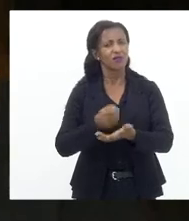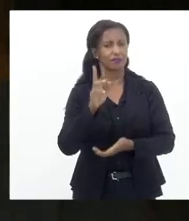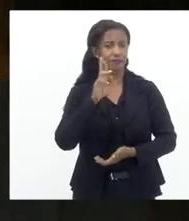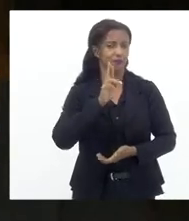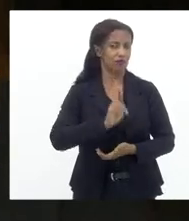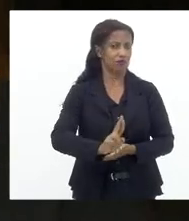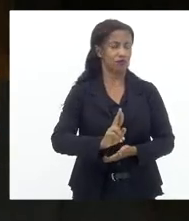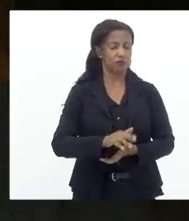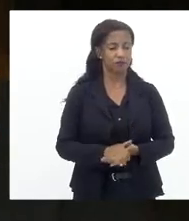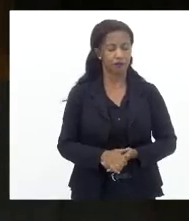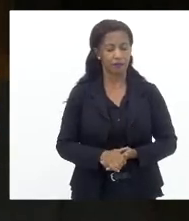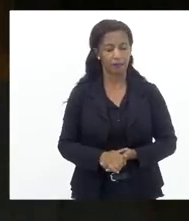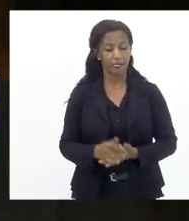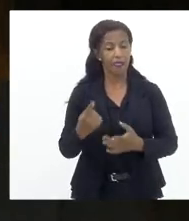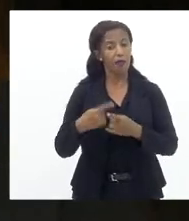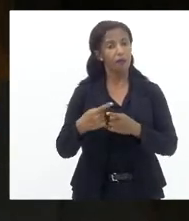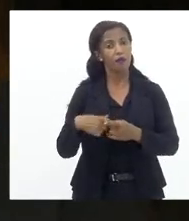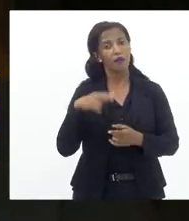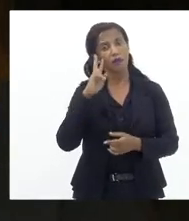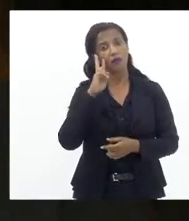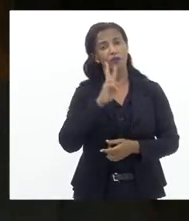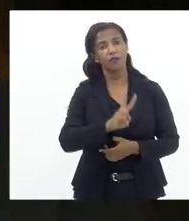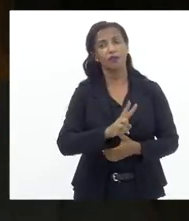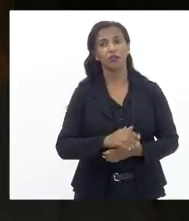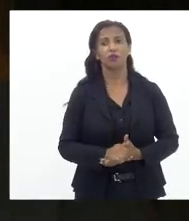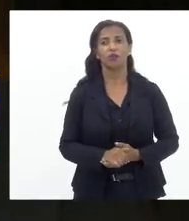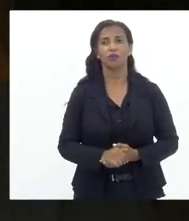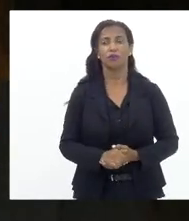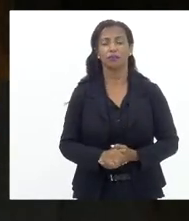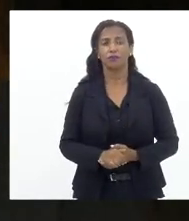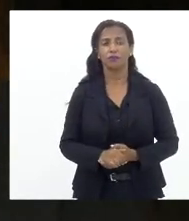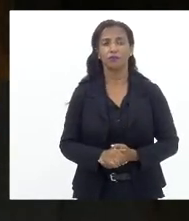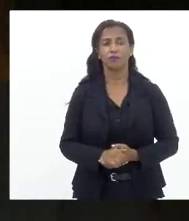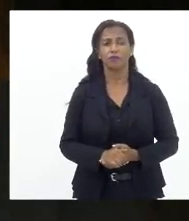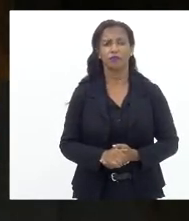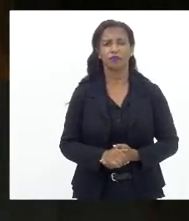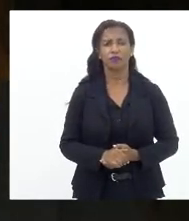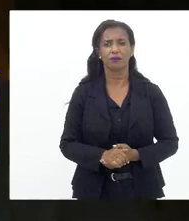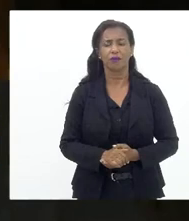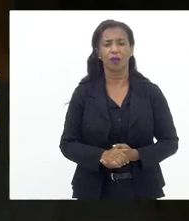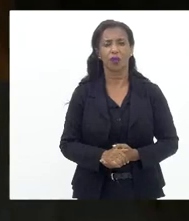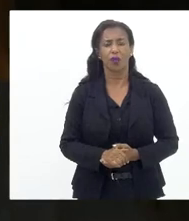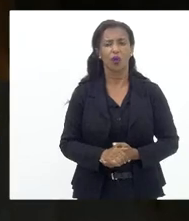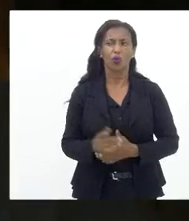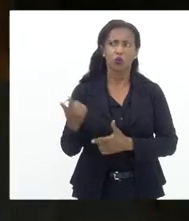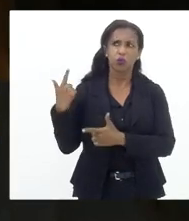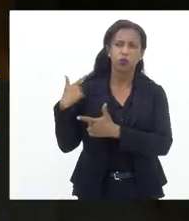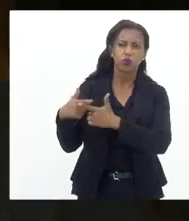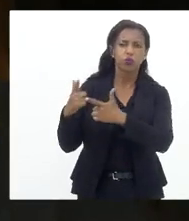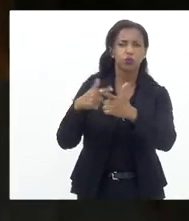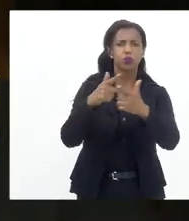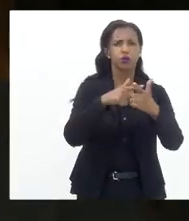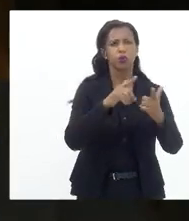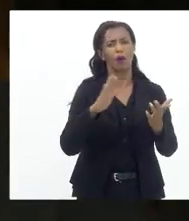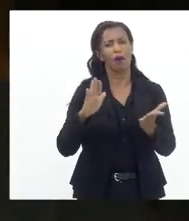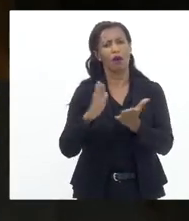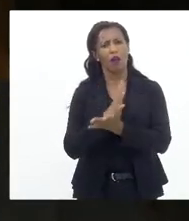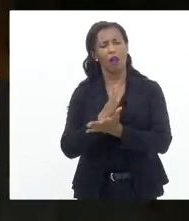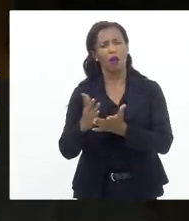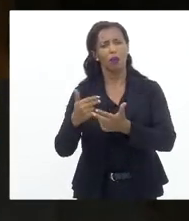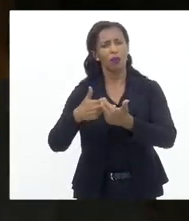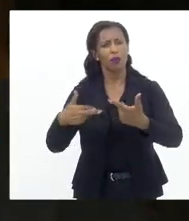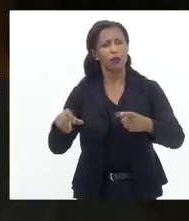respostas porque tenho visto é uma tendência de sucateamento algumas